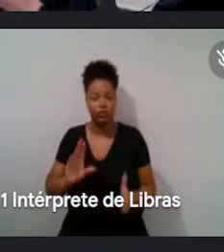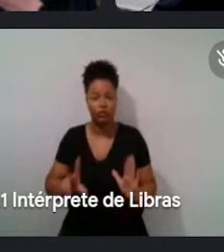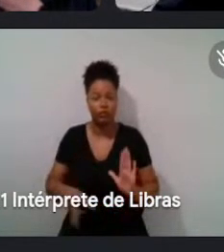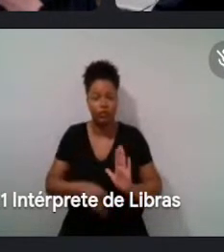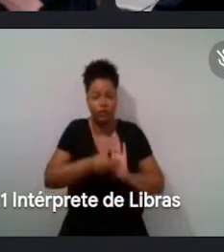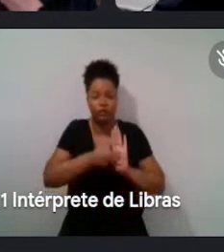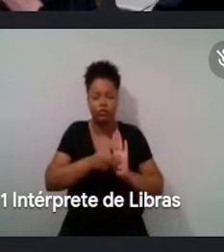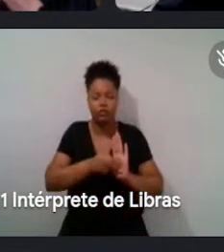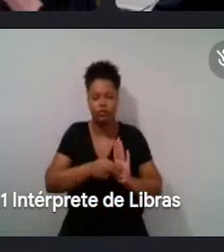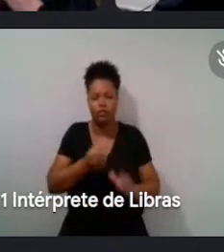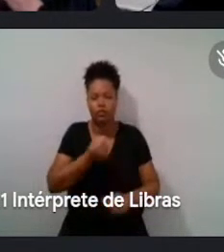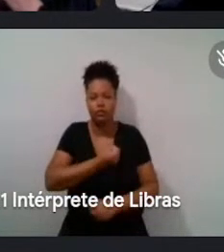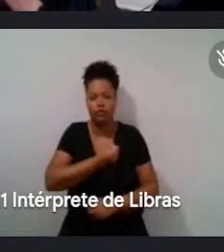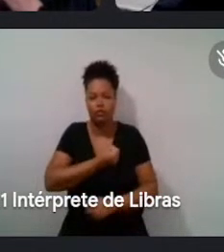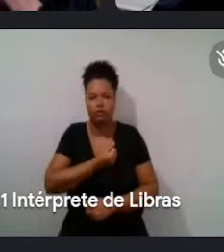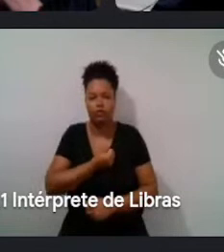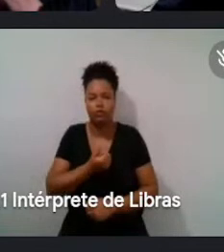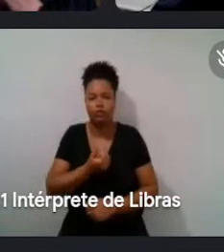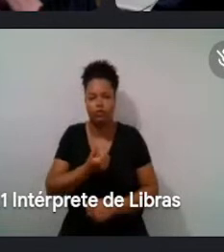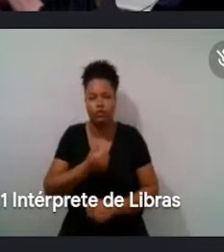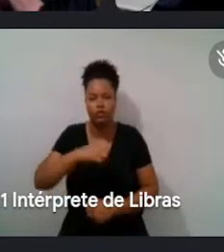no ID número